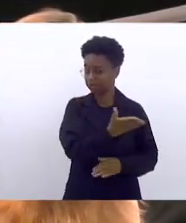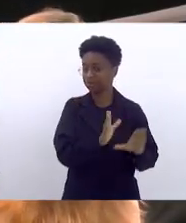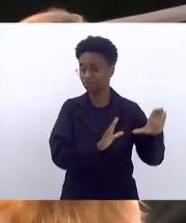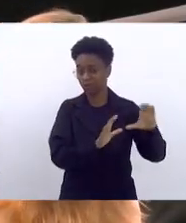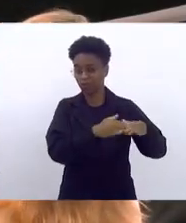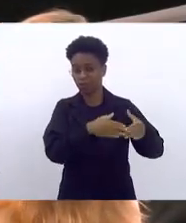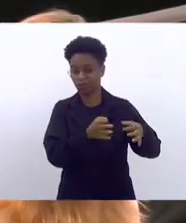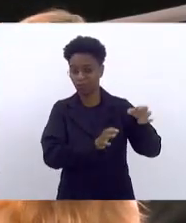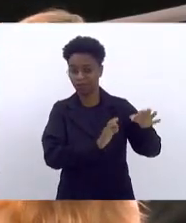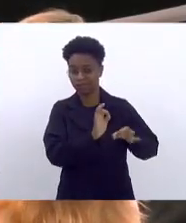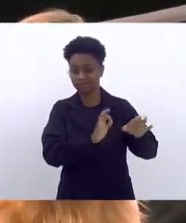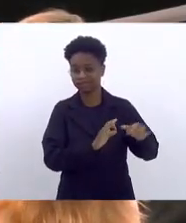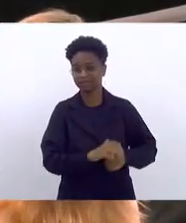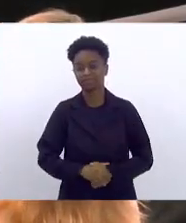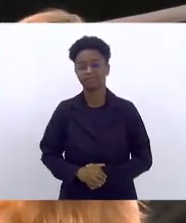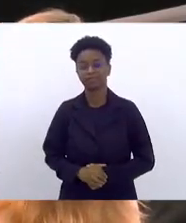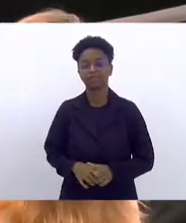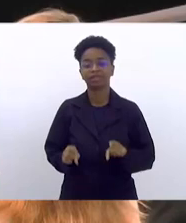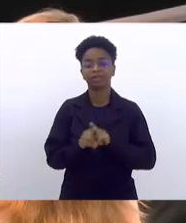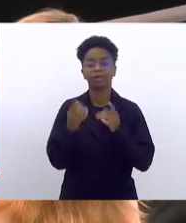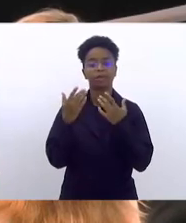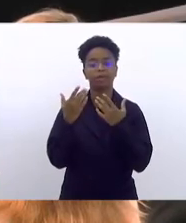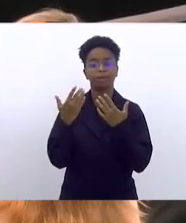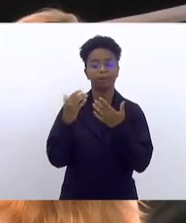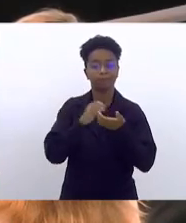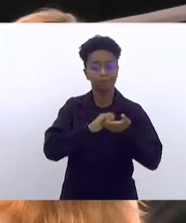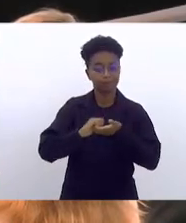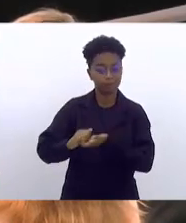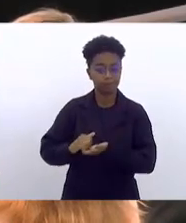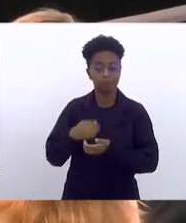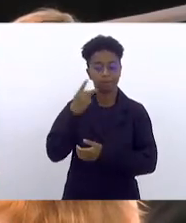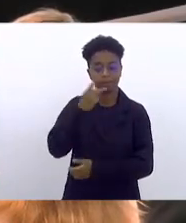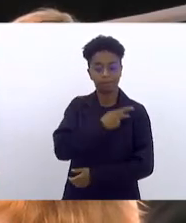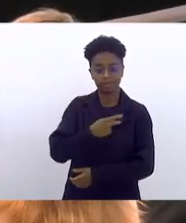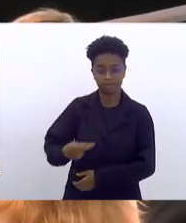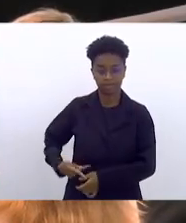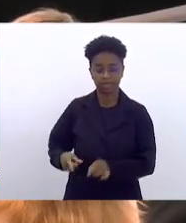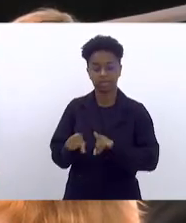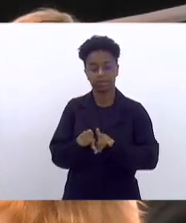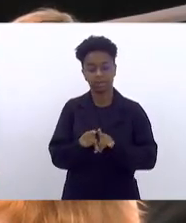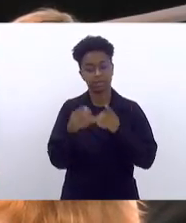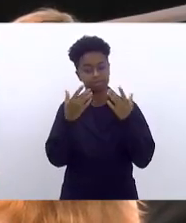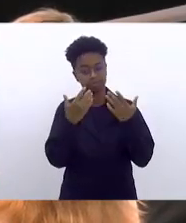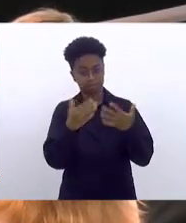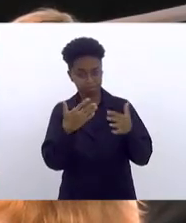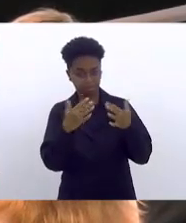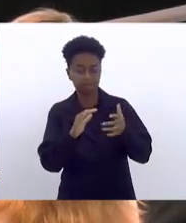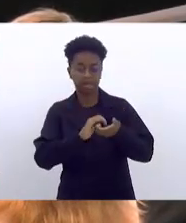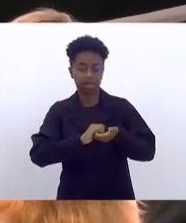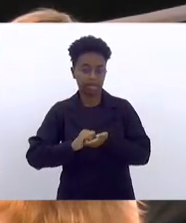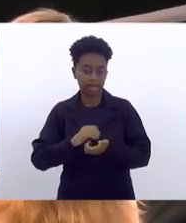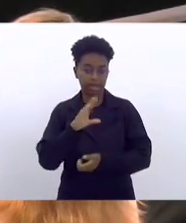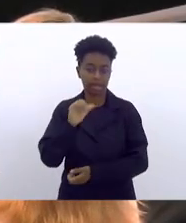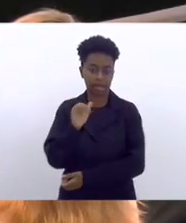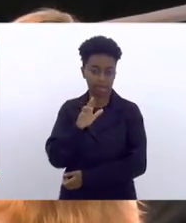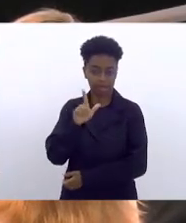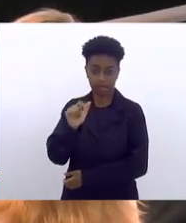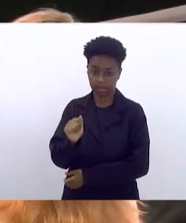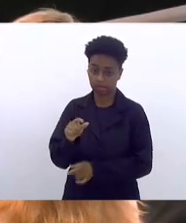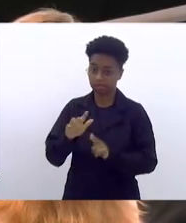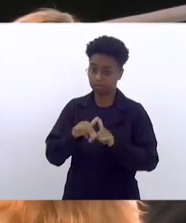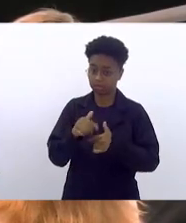organização saudar o presidente saudar a Carla pela iniciativa muito bem pensado bem construído